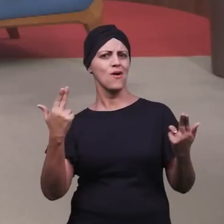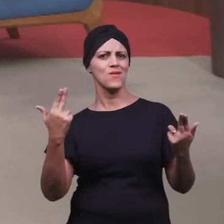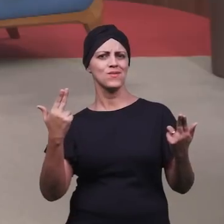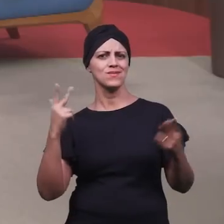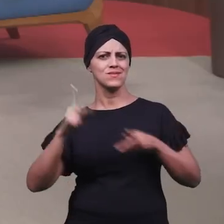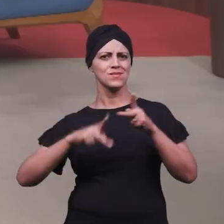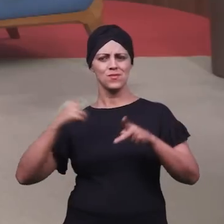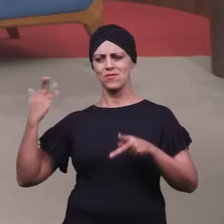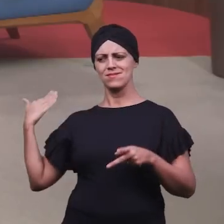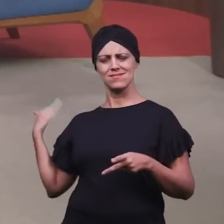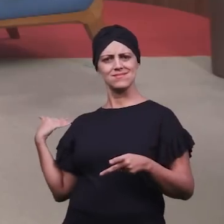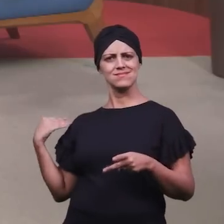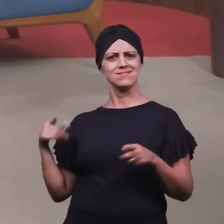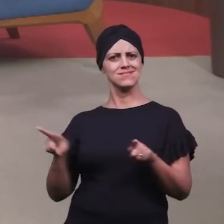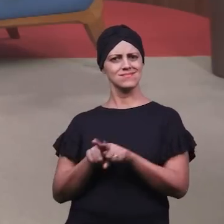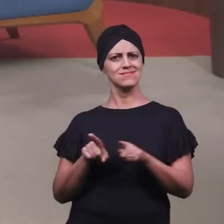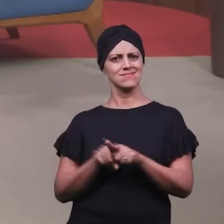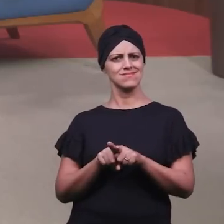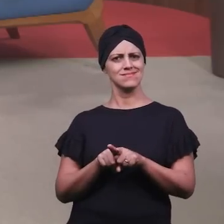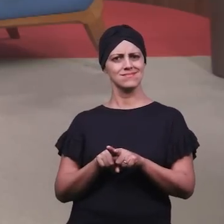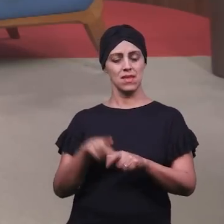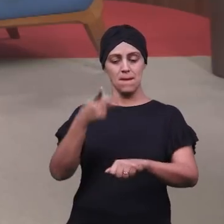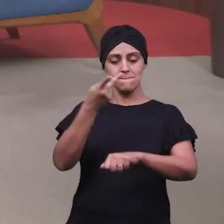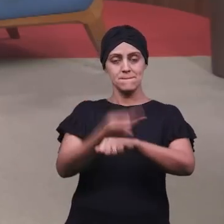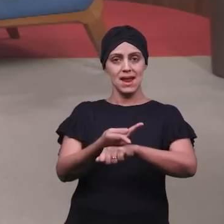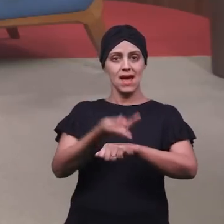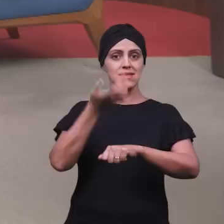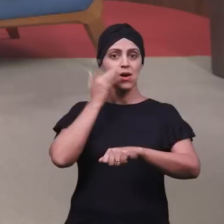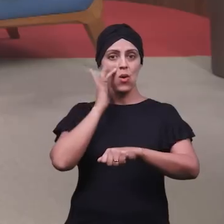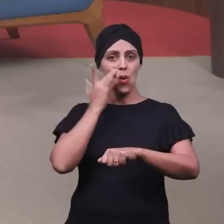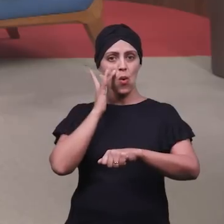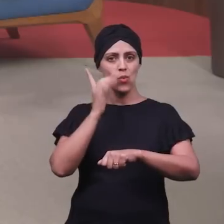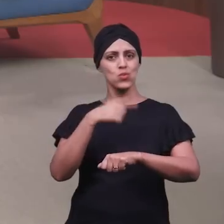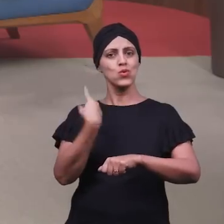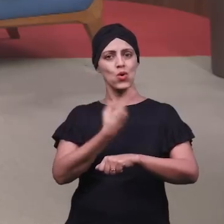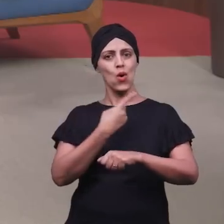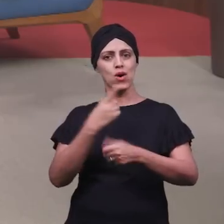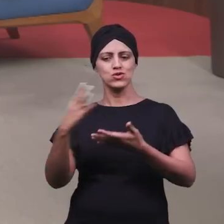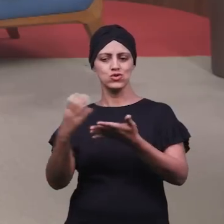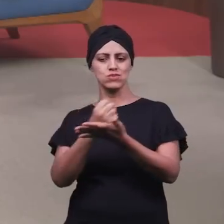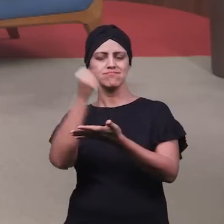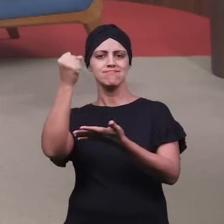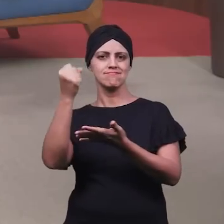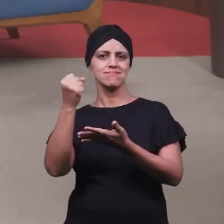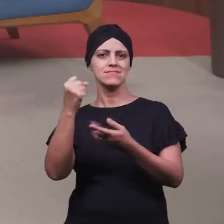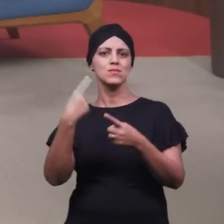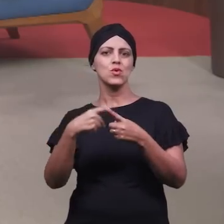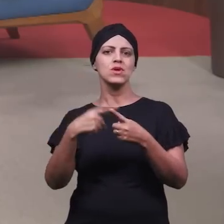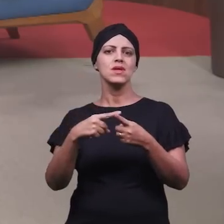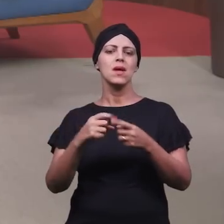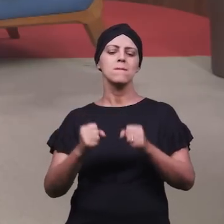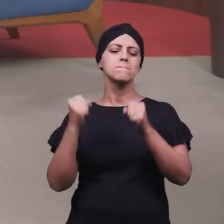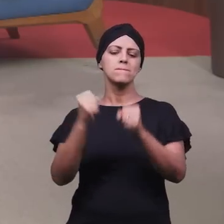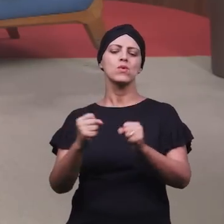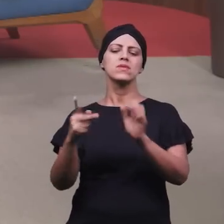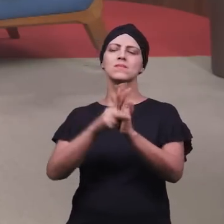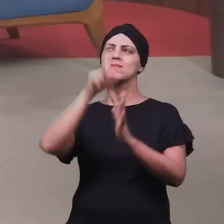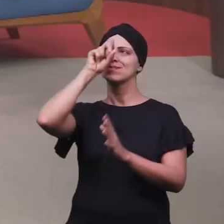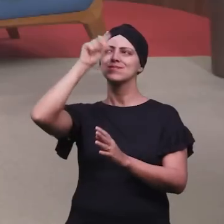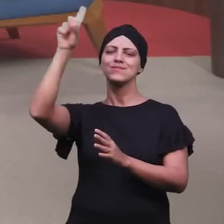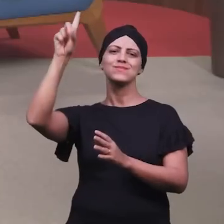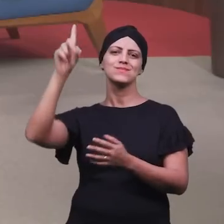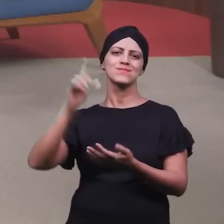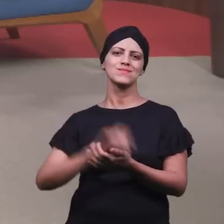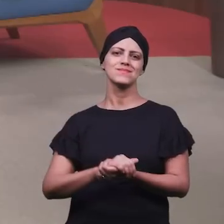Como Israel saiu, nós também vamos sair. E a prata e o ouro nós vamos levar, porque o poder de Deus vai